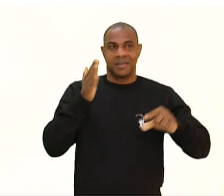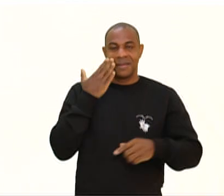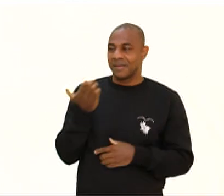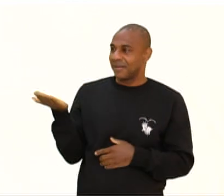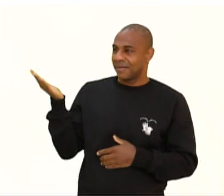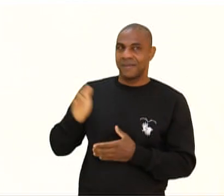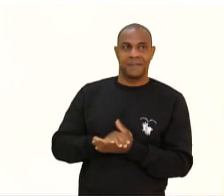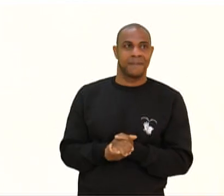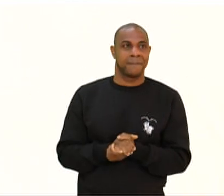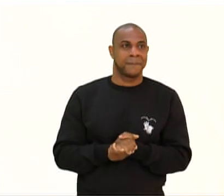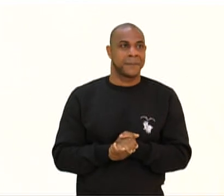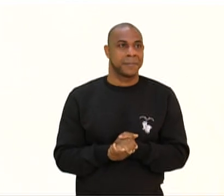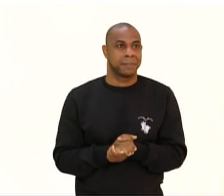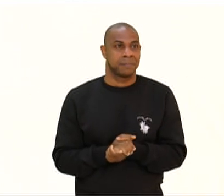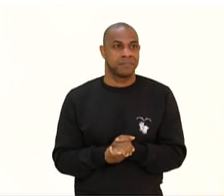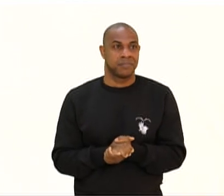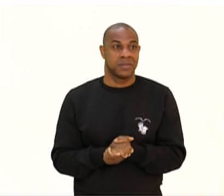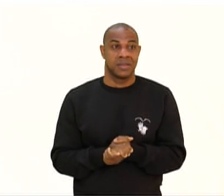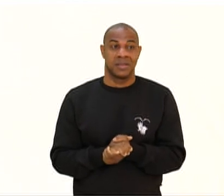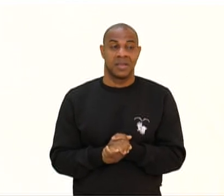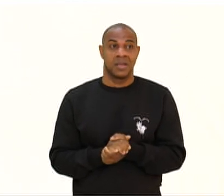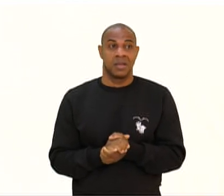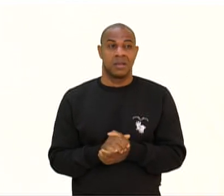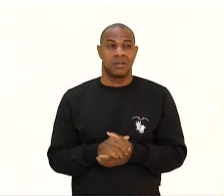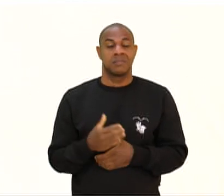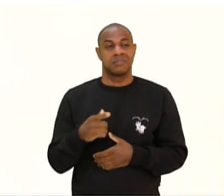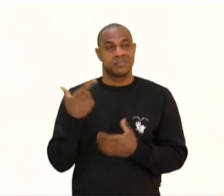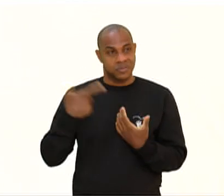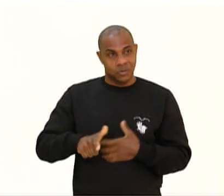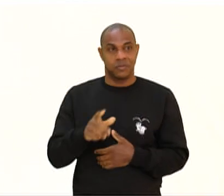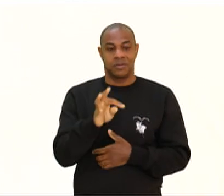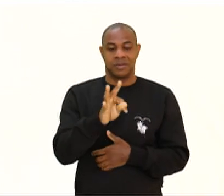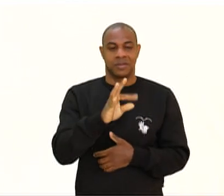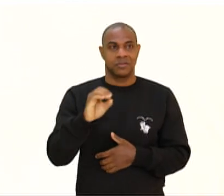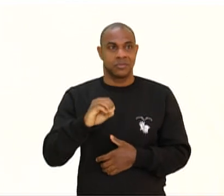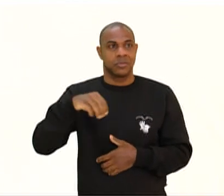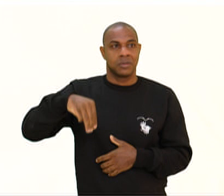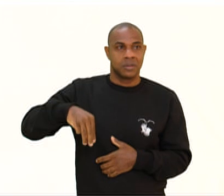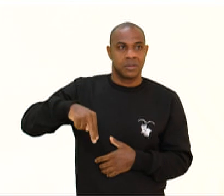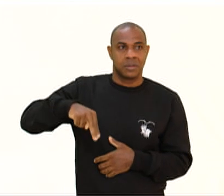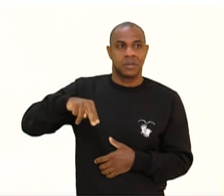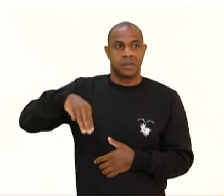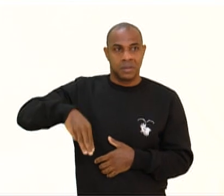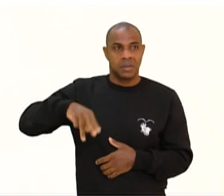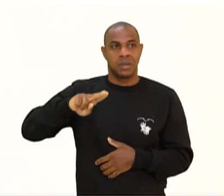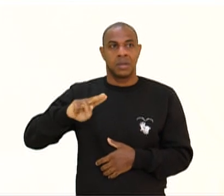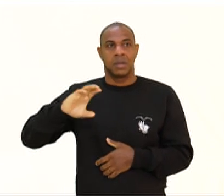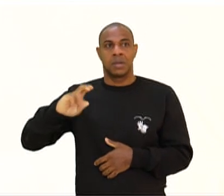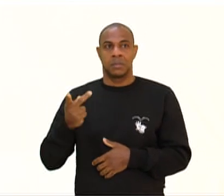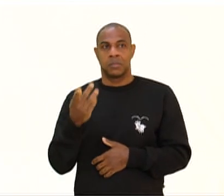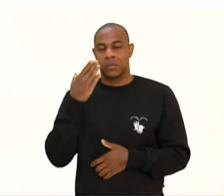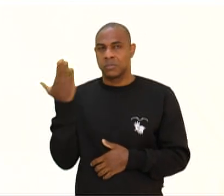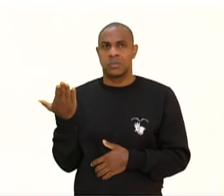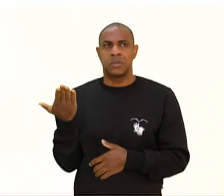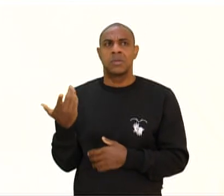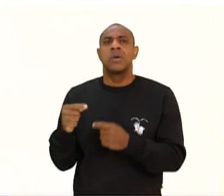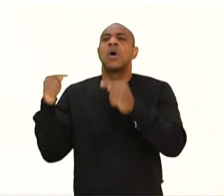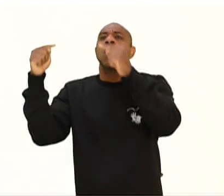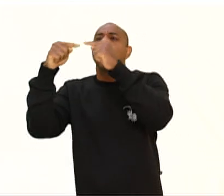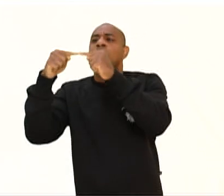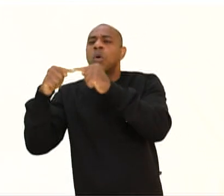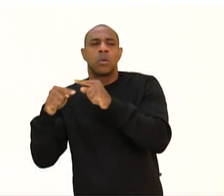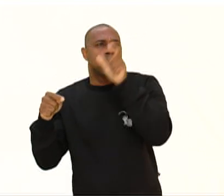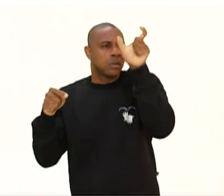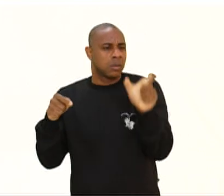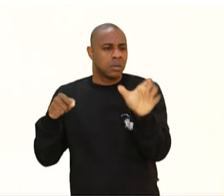think too much. Opa! Novamente temos too much. A continuação que se encaixa melhor com a frase ao lado